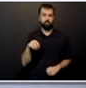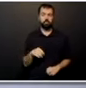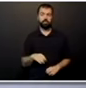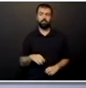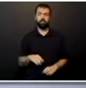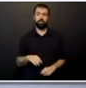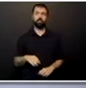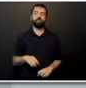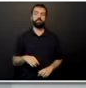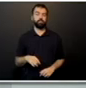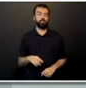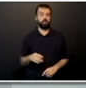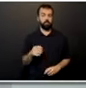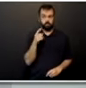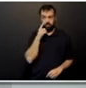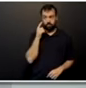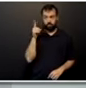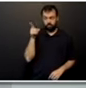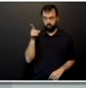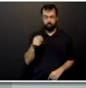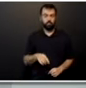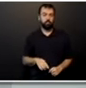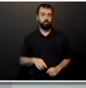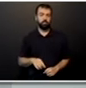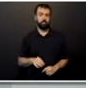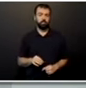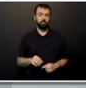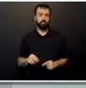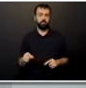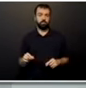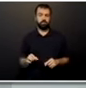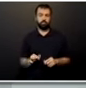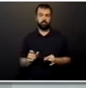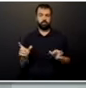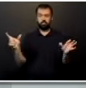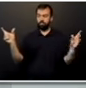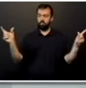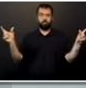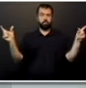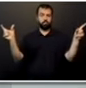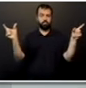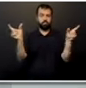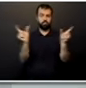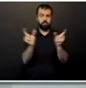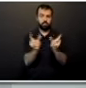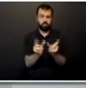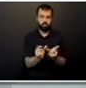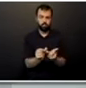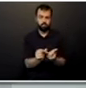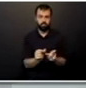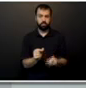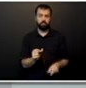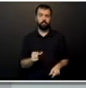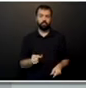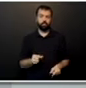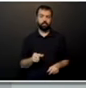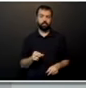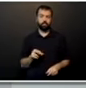é mais uma questão tratando agora de escalas que é que é também uma razão